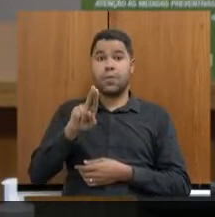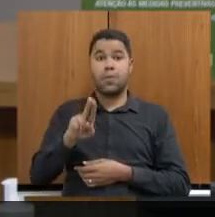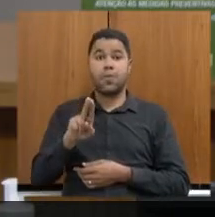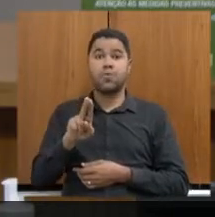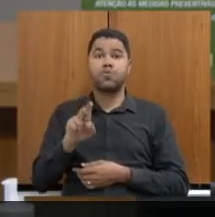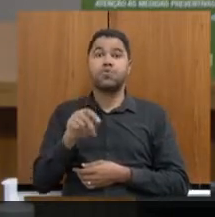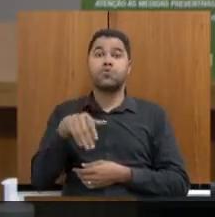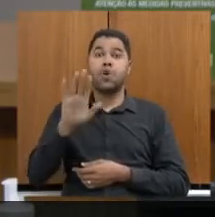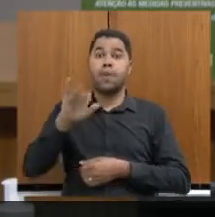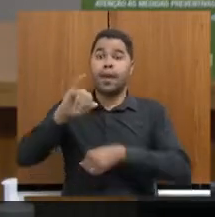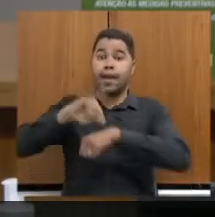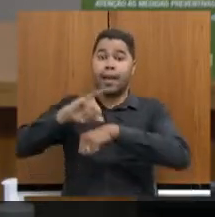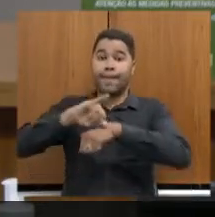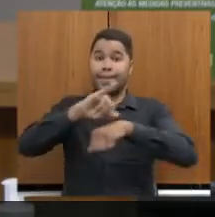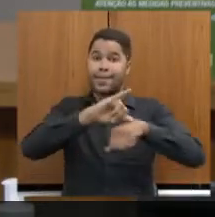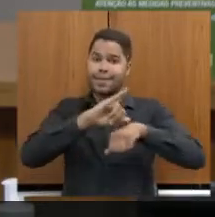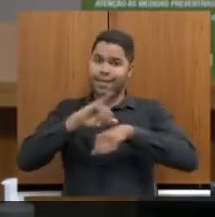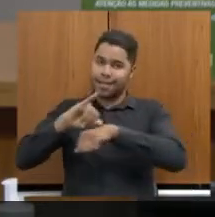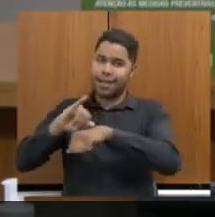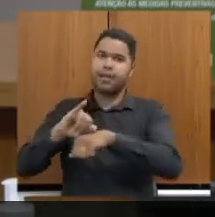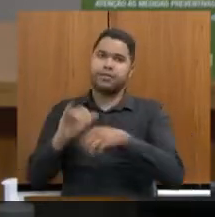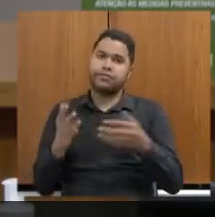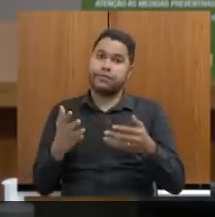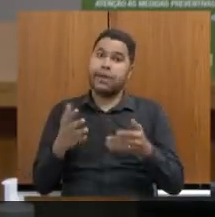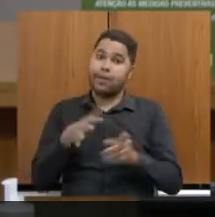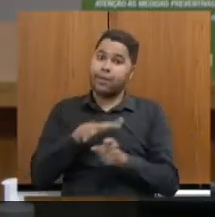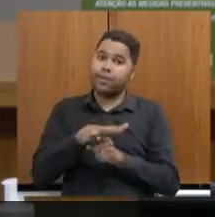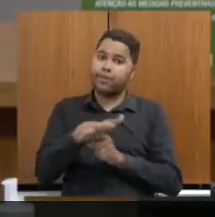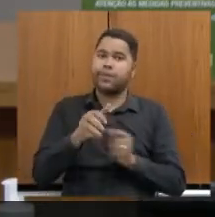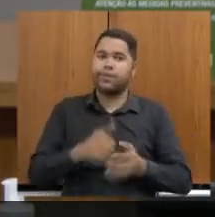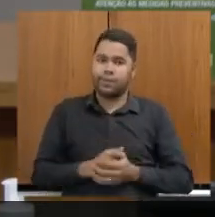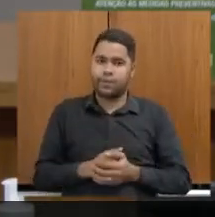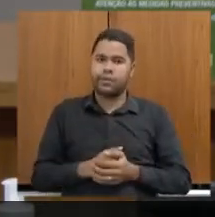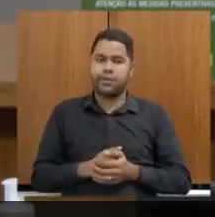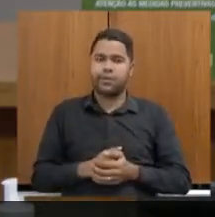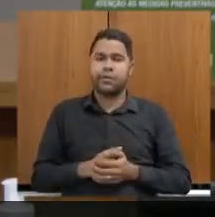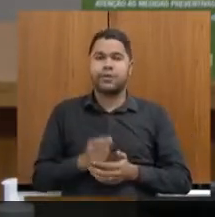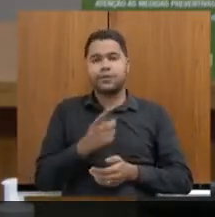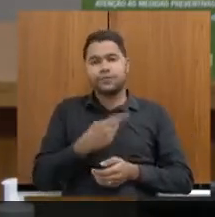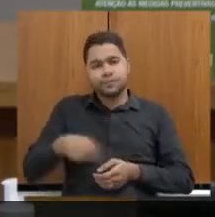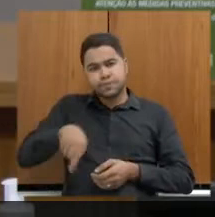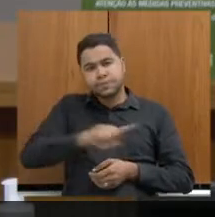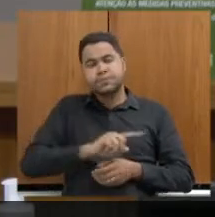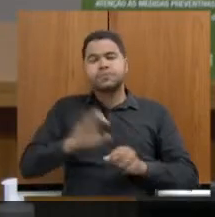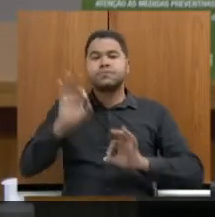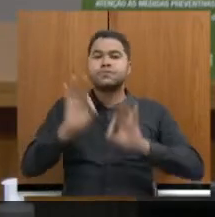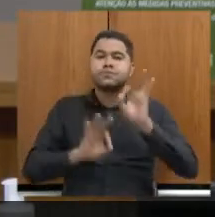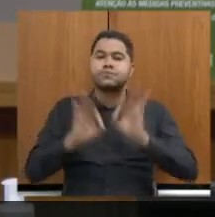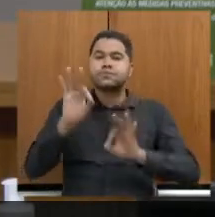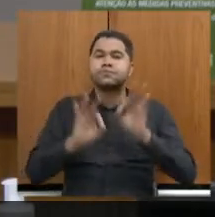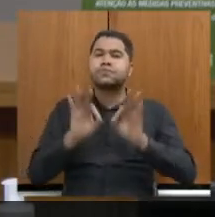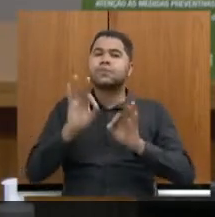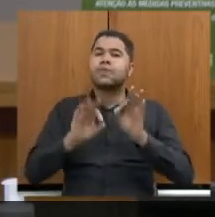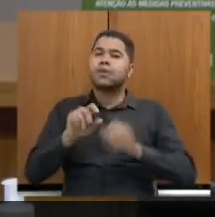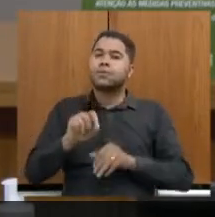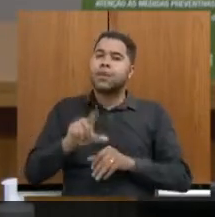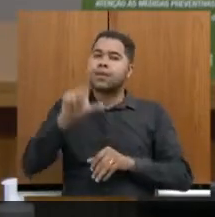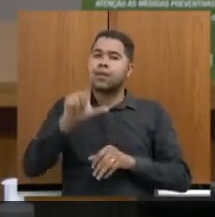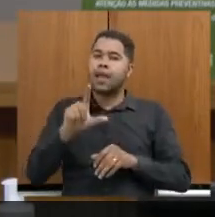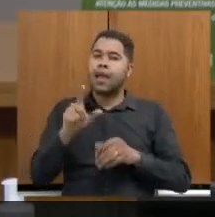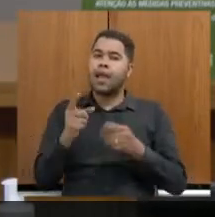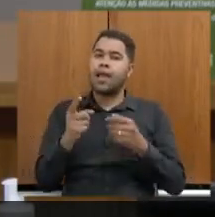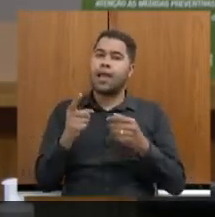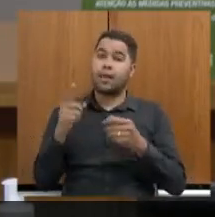em grandes capitais ou seja vai vir demanda e a gente tá então com esse planejamento de aumentar Nossa Frota